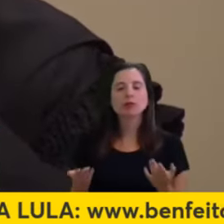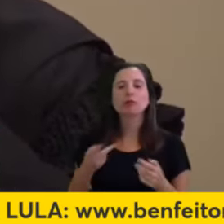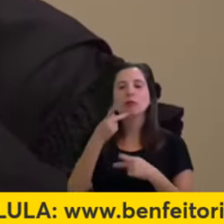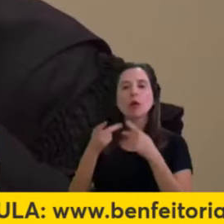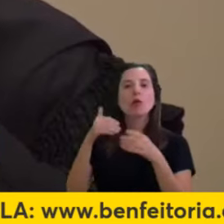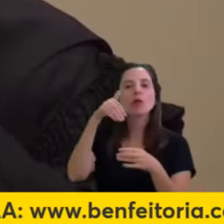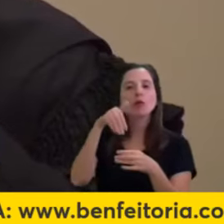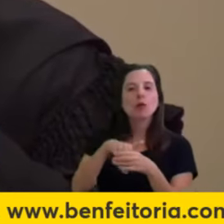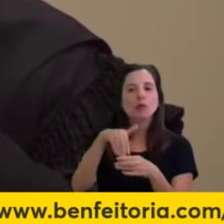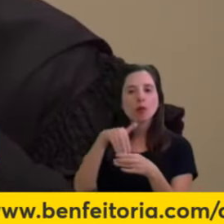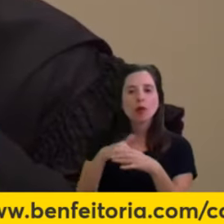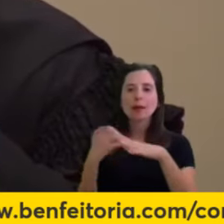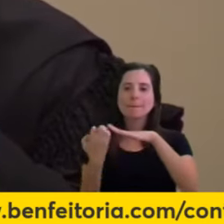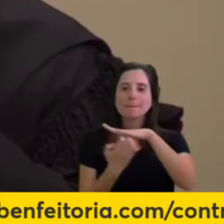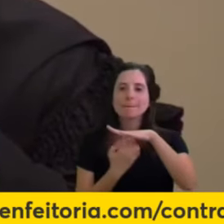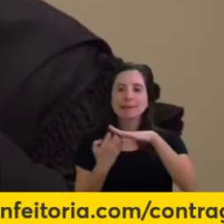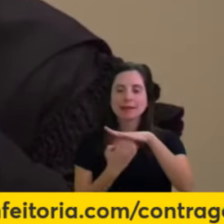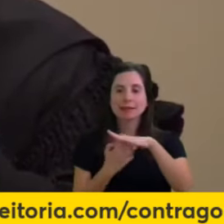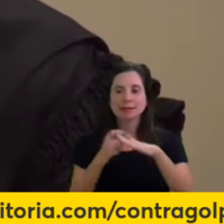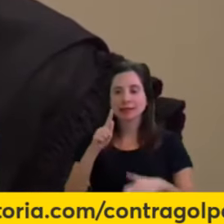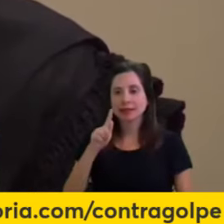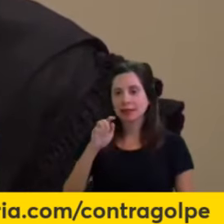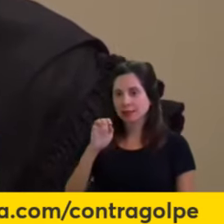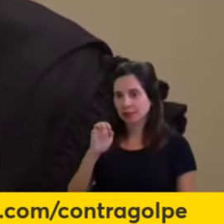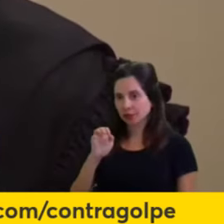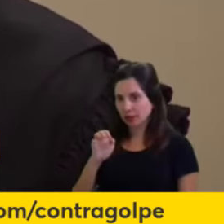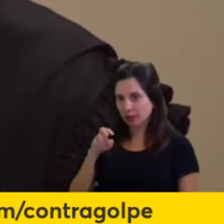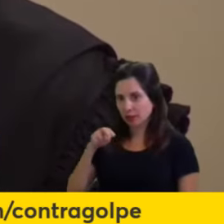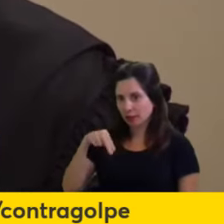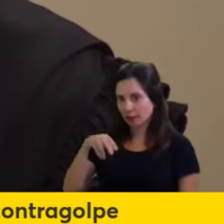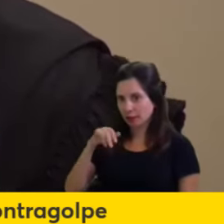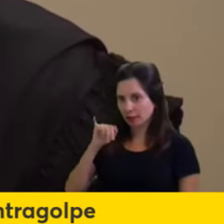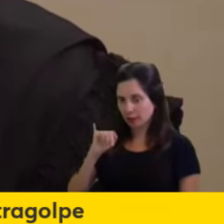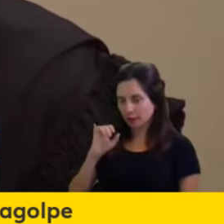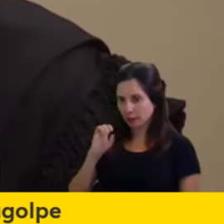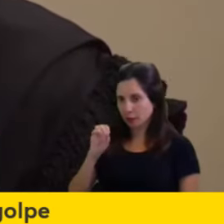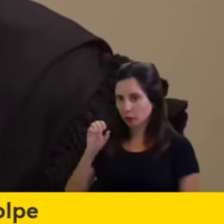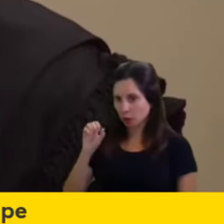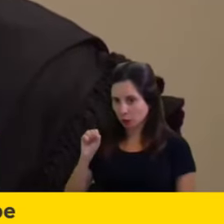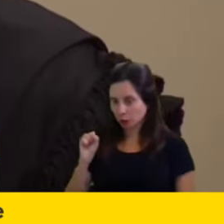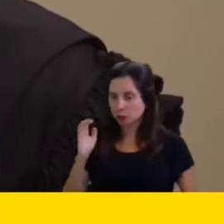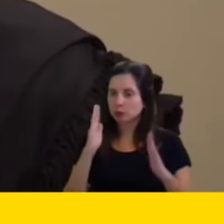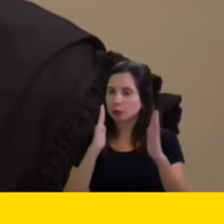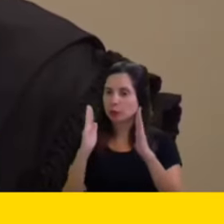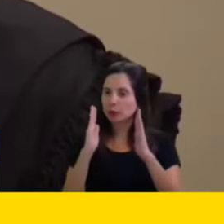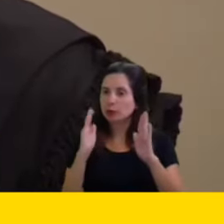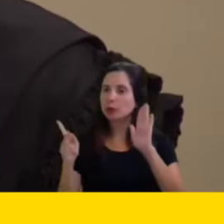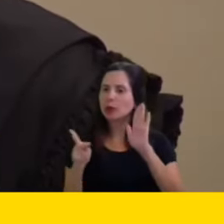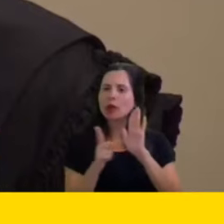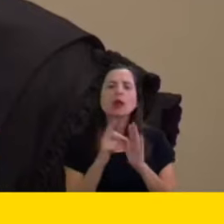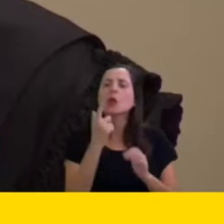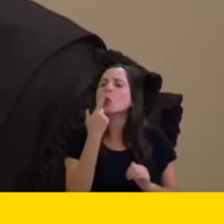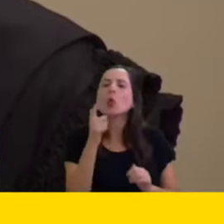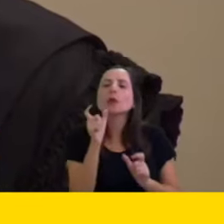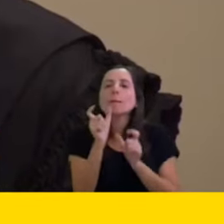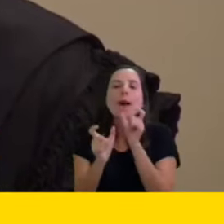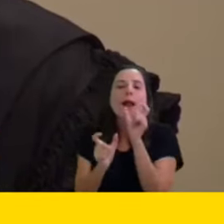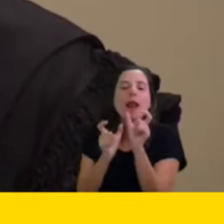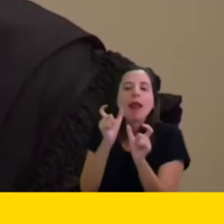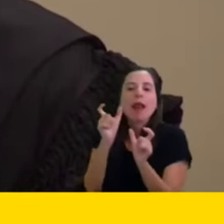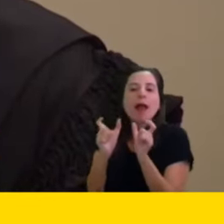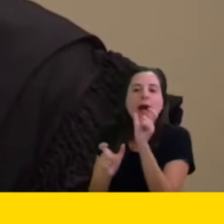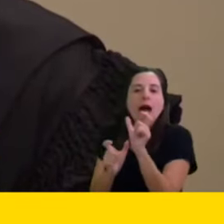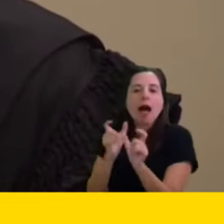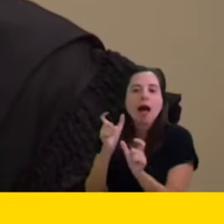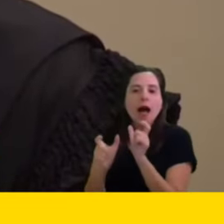empresa gênios não desv sua atuação durante o período antecipado do período próprio em outras palavras atividades típicas de campanha